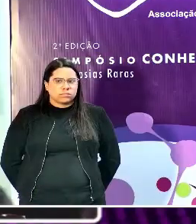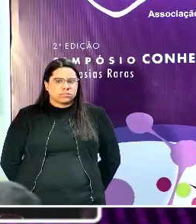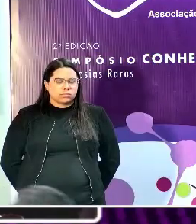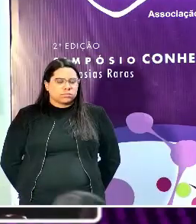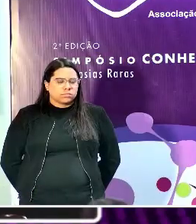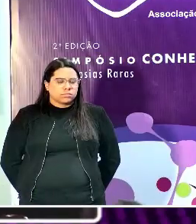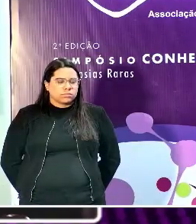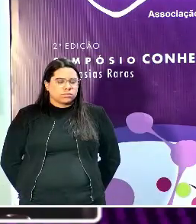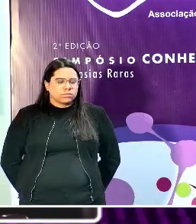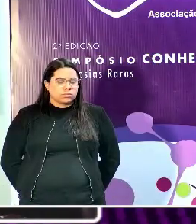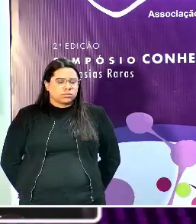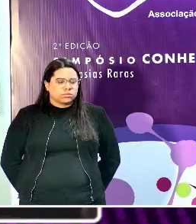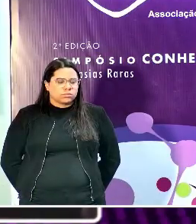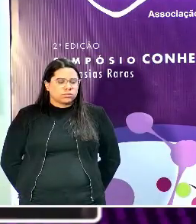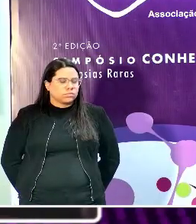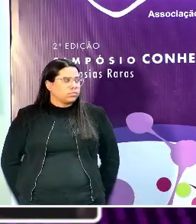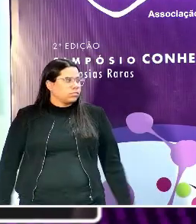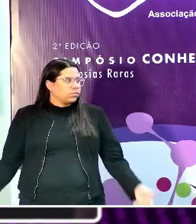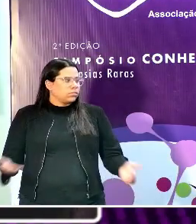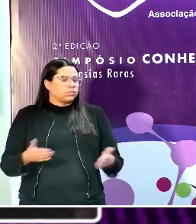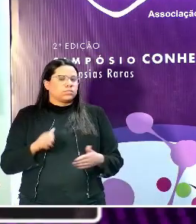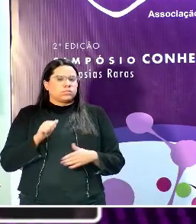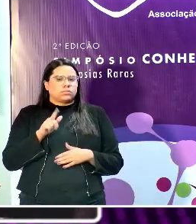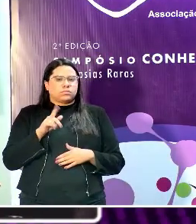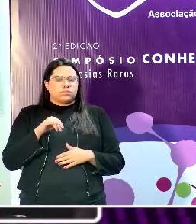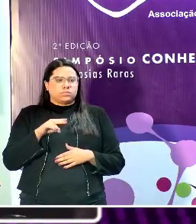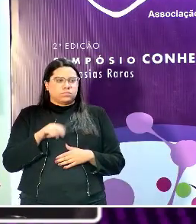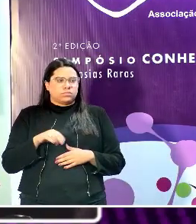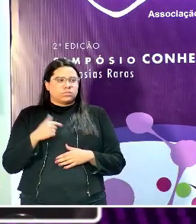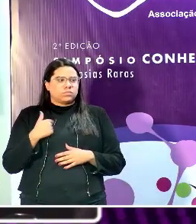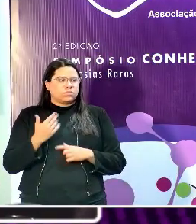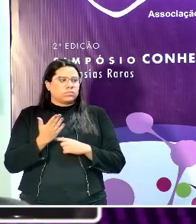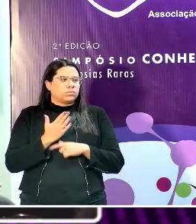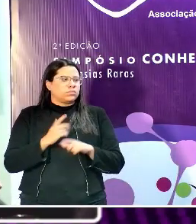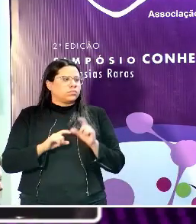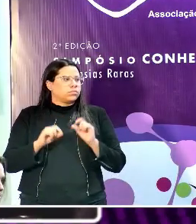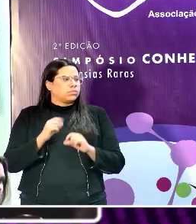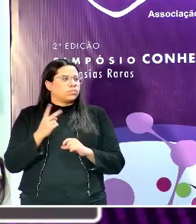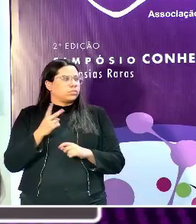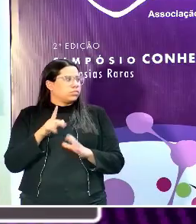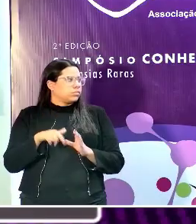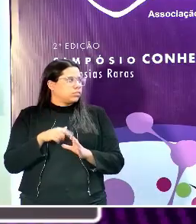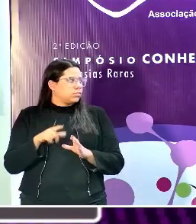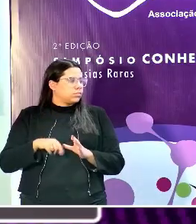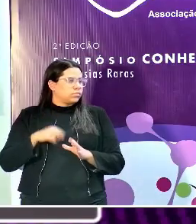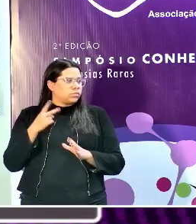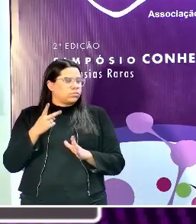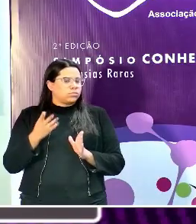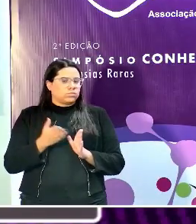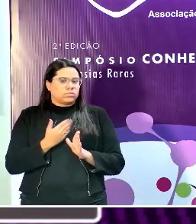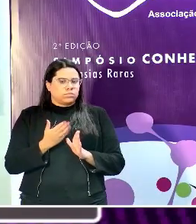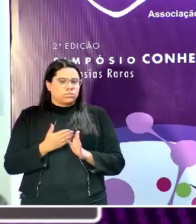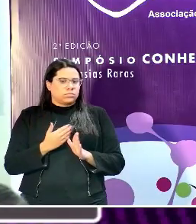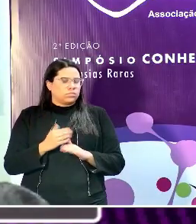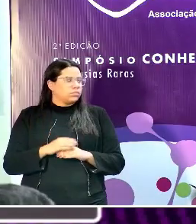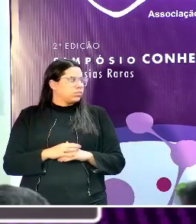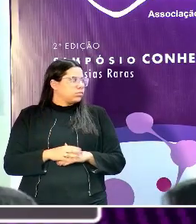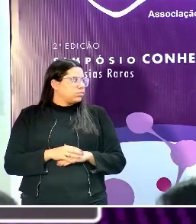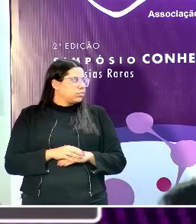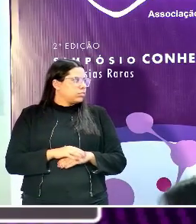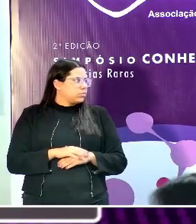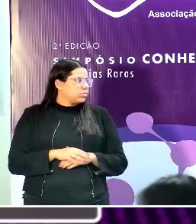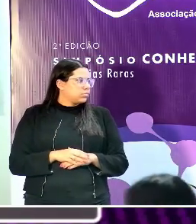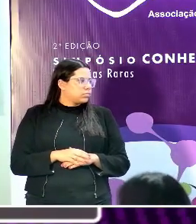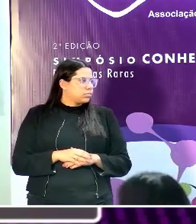Eu vou chamar agora a doutora Aline, por favor, para me ajudar a fazer 2 sorteios de 2 livros.